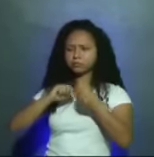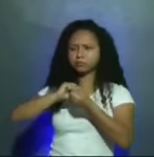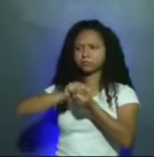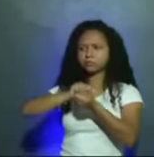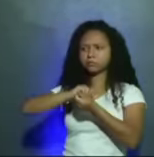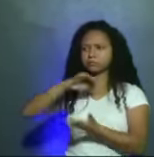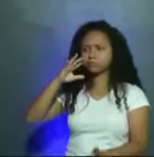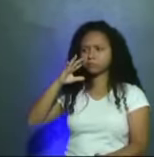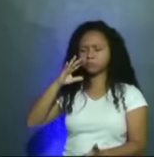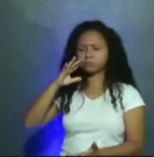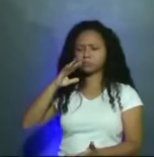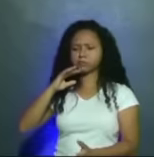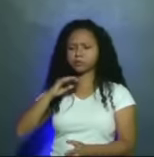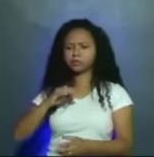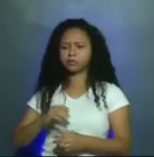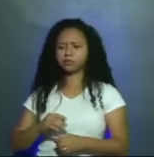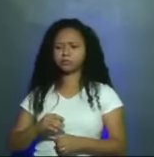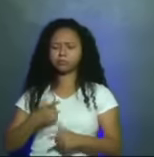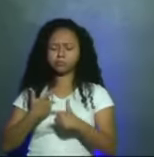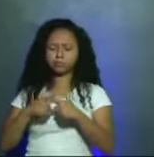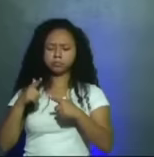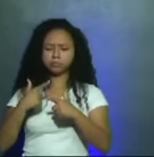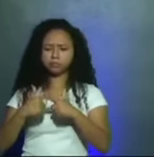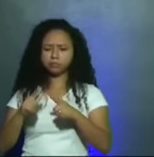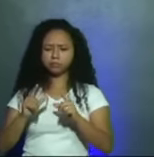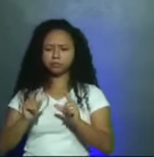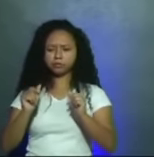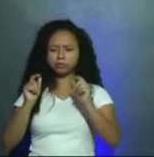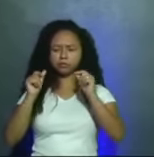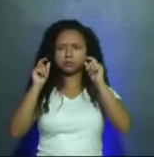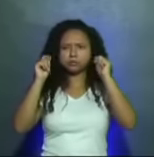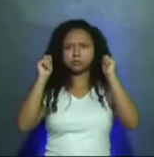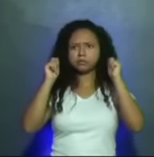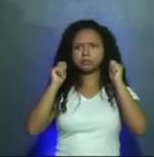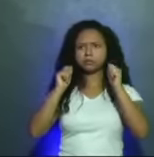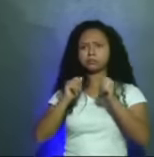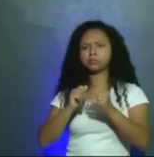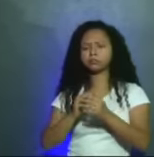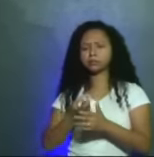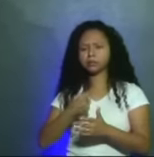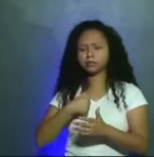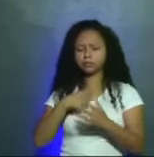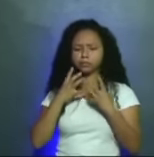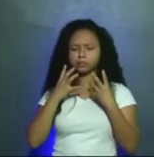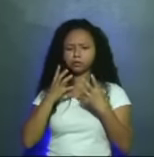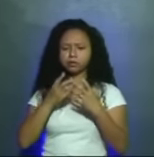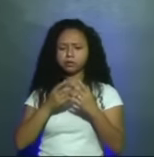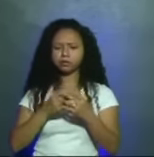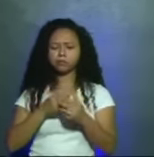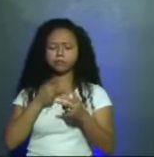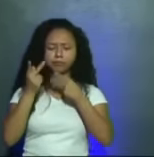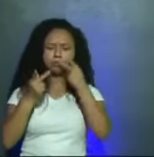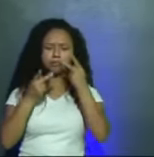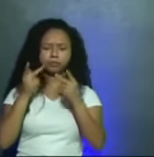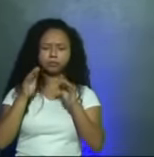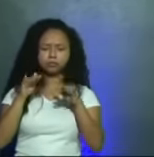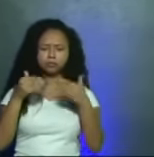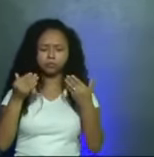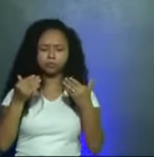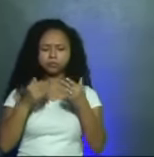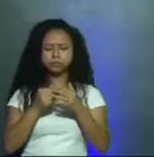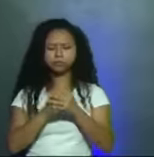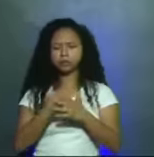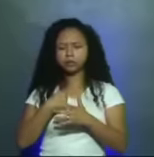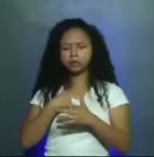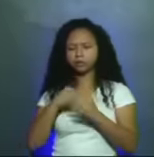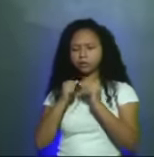situações financeiras. Queridos, eu queria até mencionar, quando eu estava orando e jejuando, Deus me trouxe várias